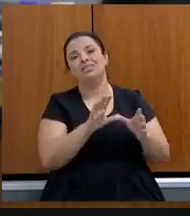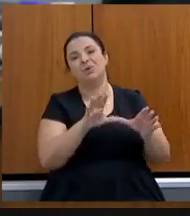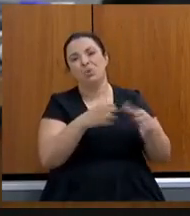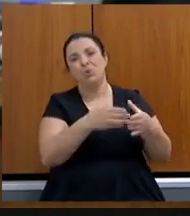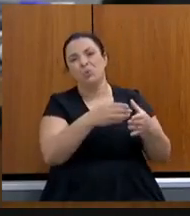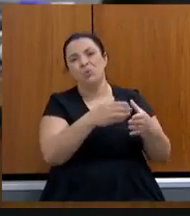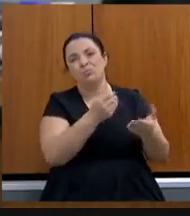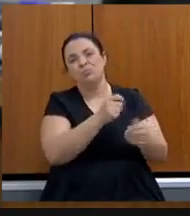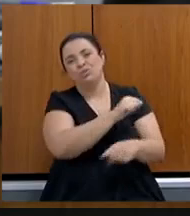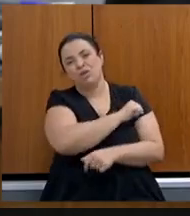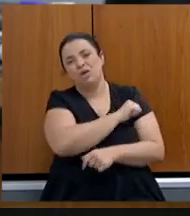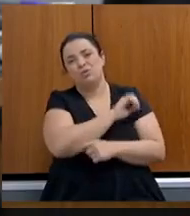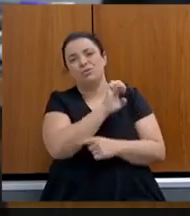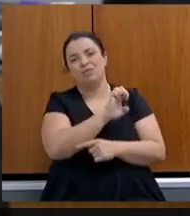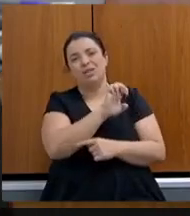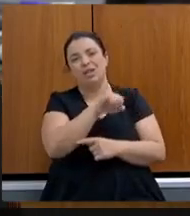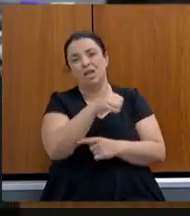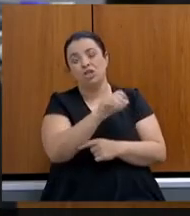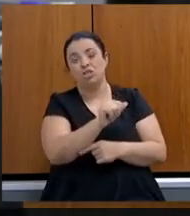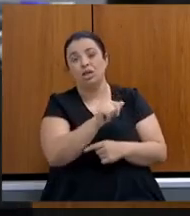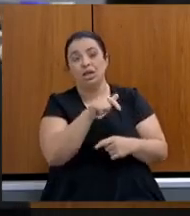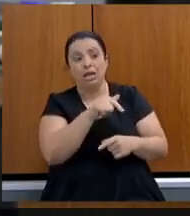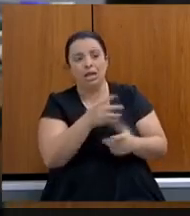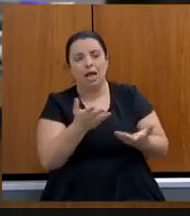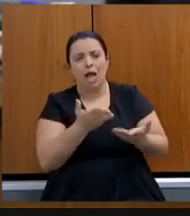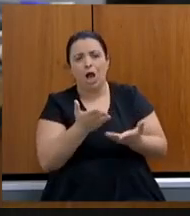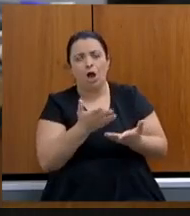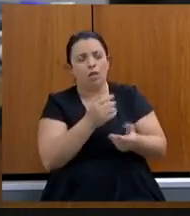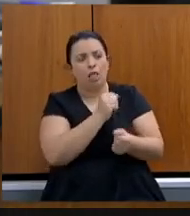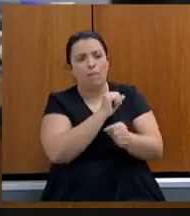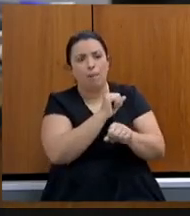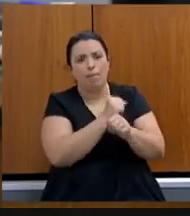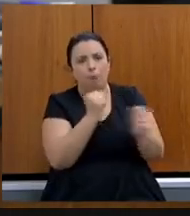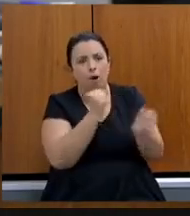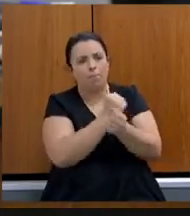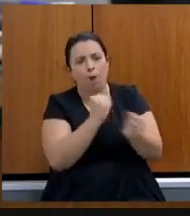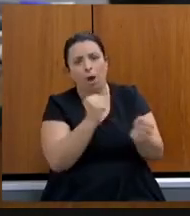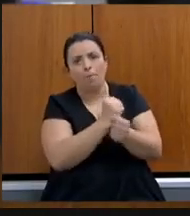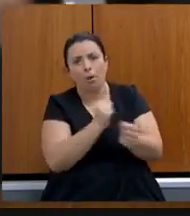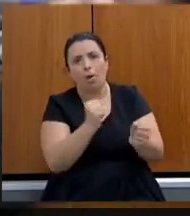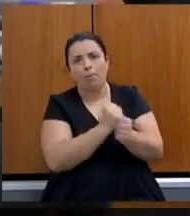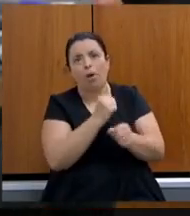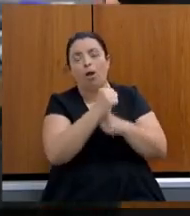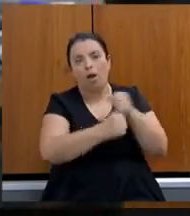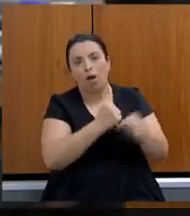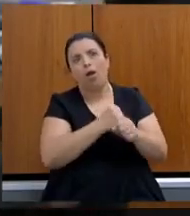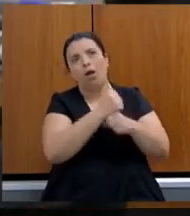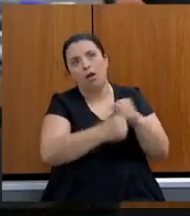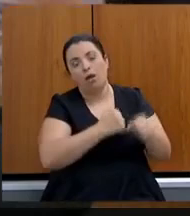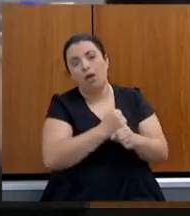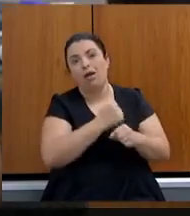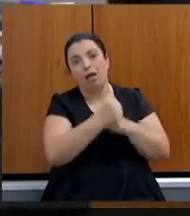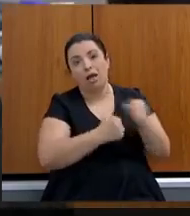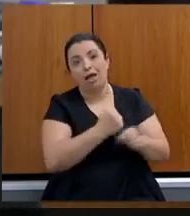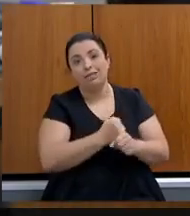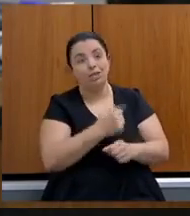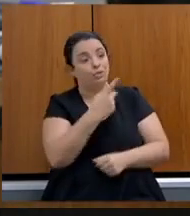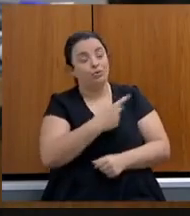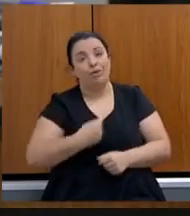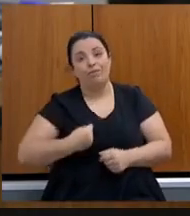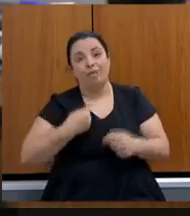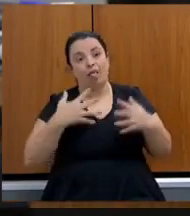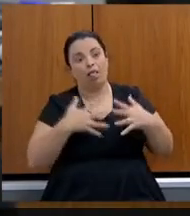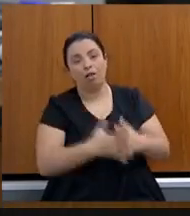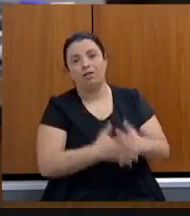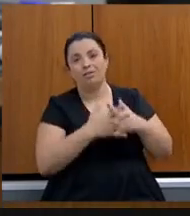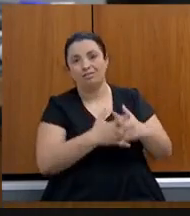agora conseguem não ficar mais retidos recorrentemente ama ano né a gente atrapalha no futuro deles eles né